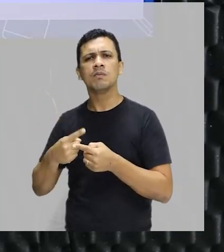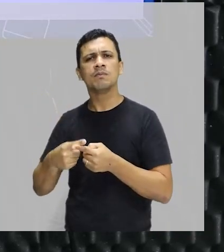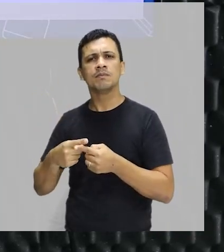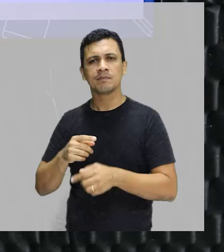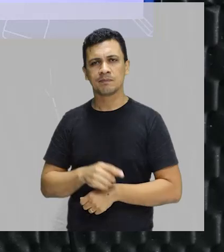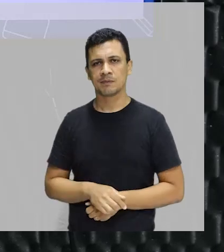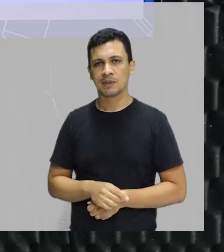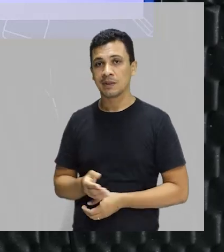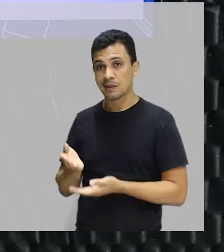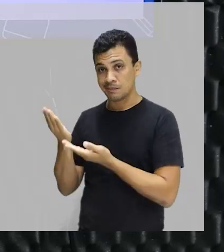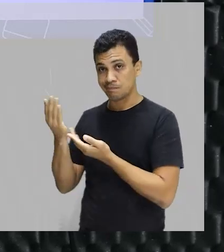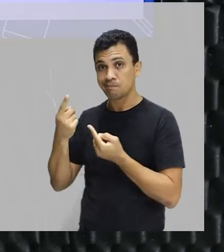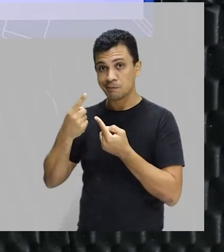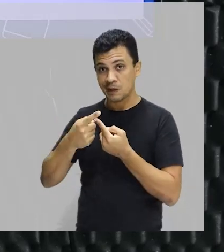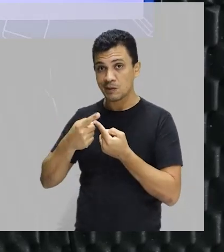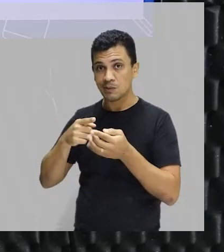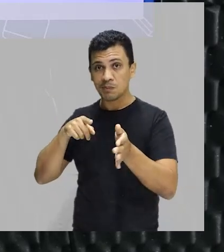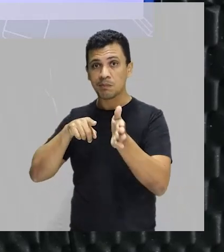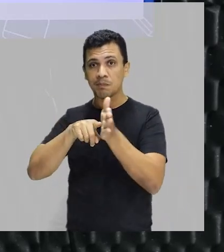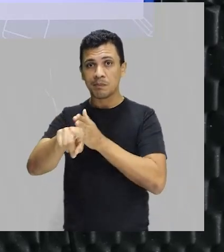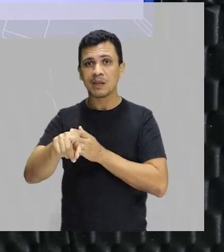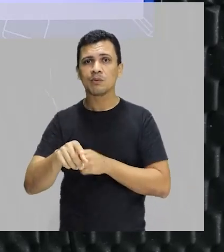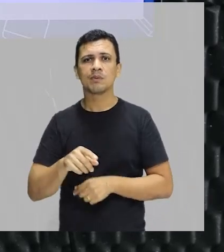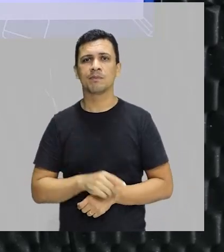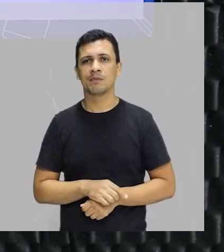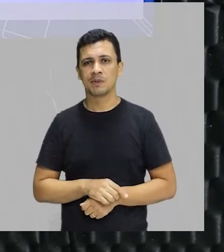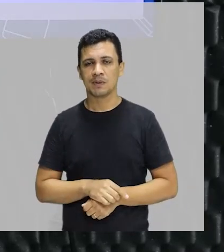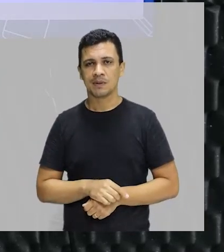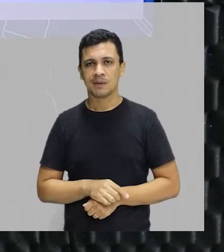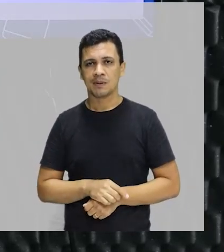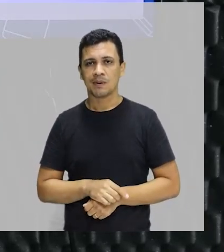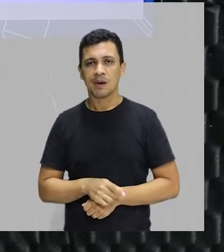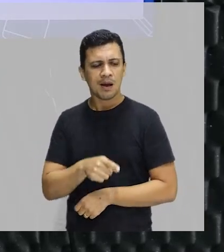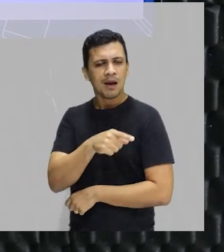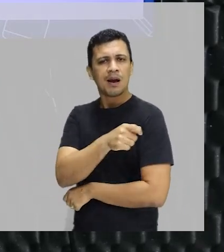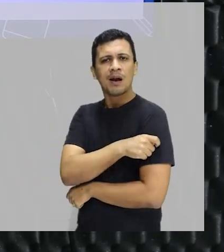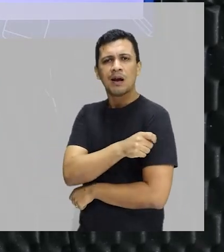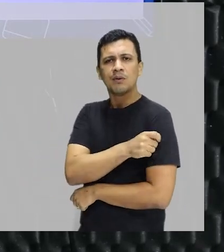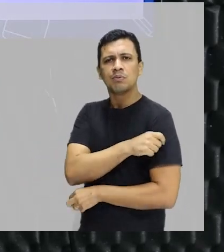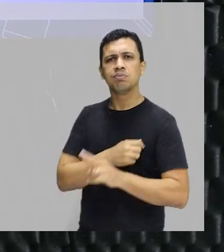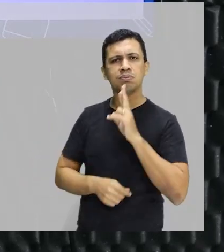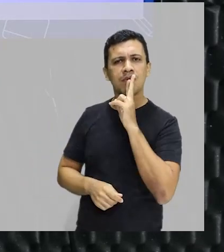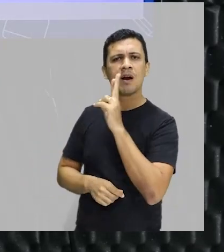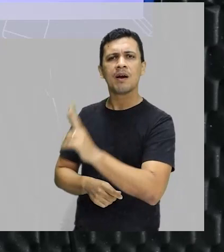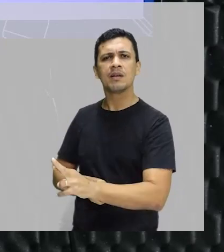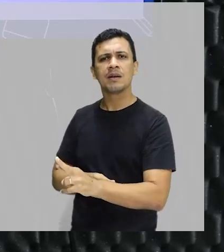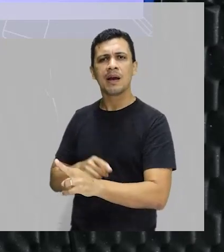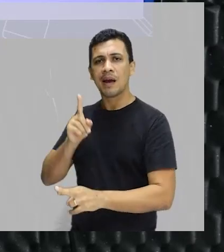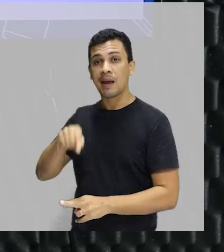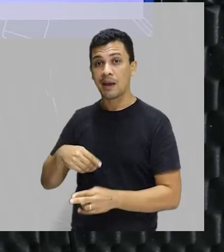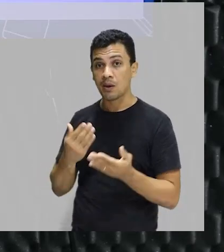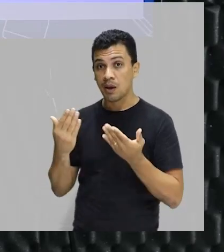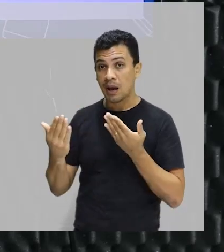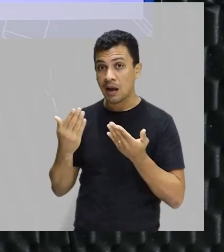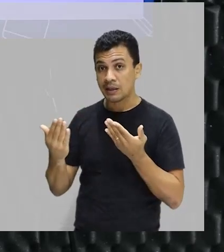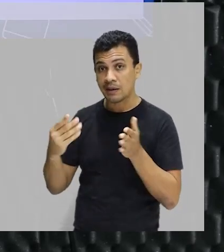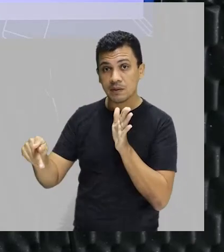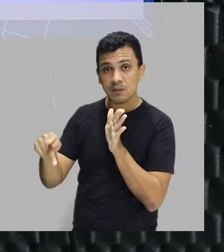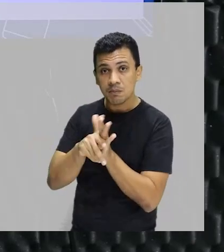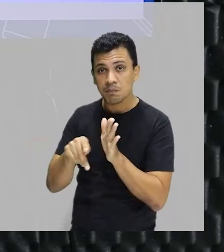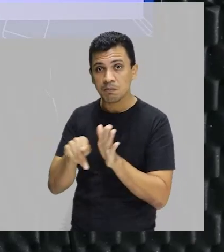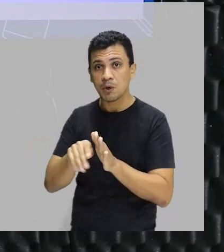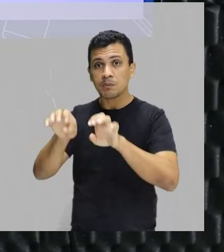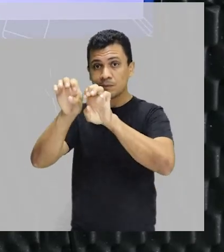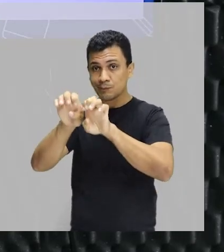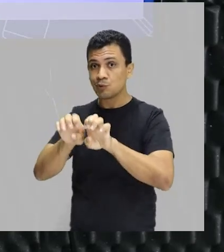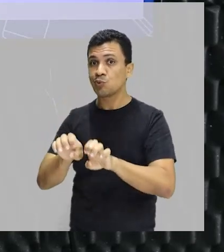de questão, o que eu estou cobrando da pessoa, né, no caso do estudante, é uma análise estrutural, é uma análise